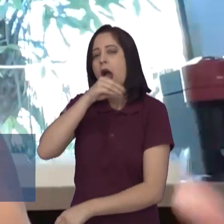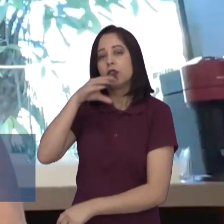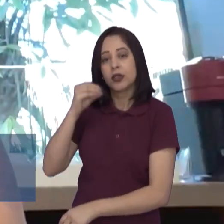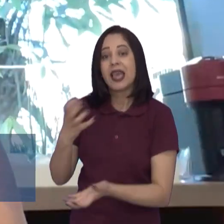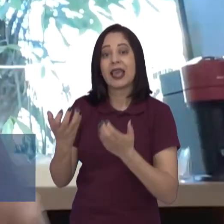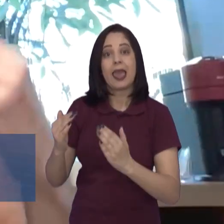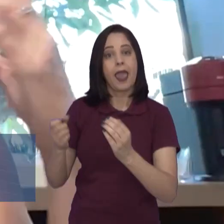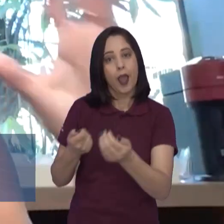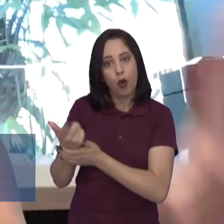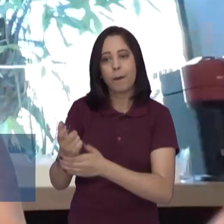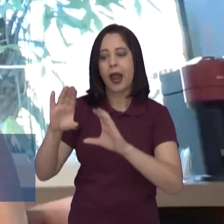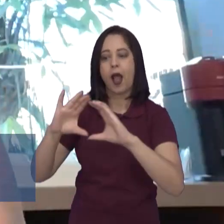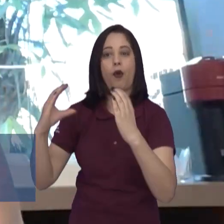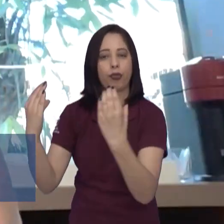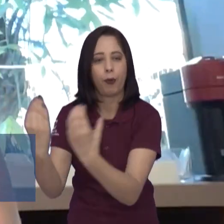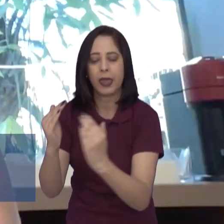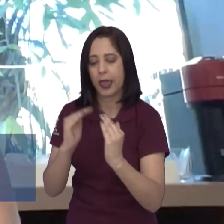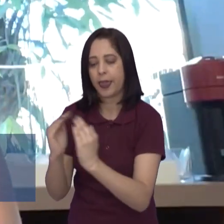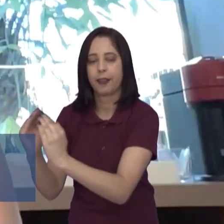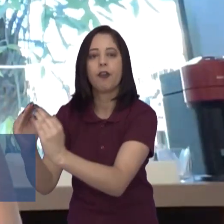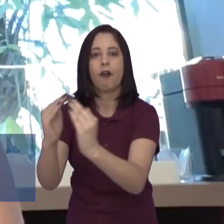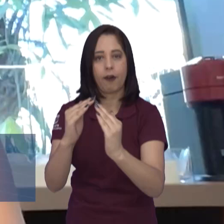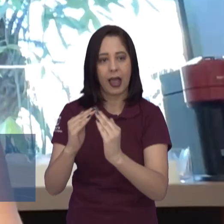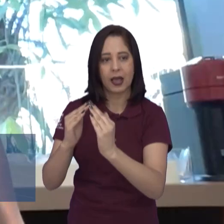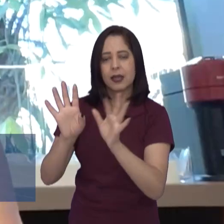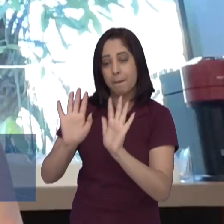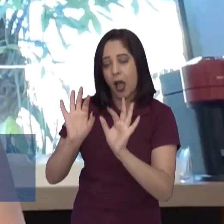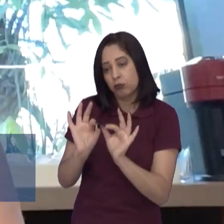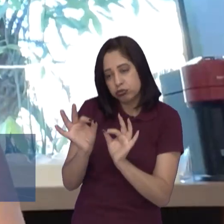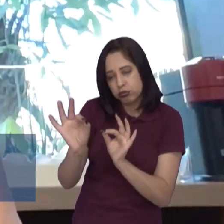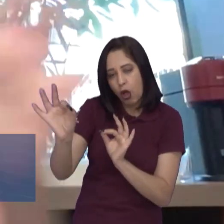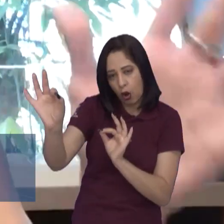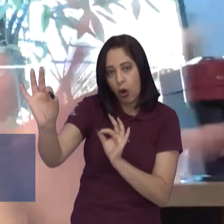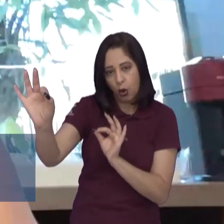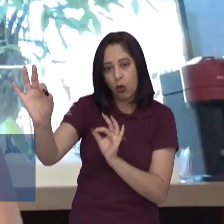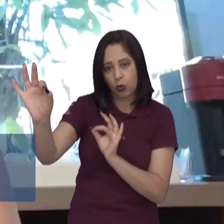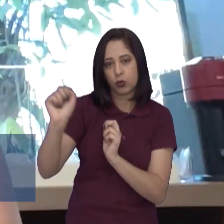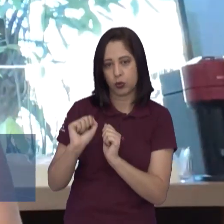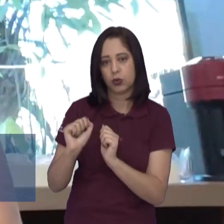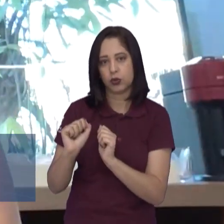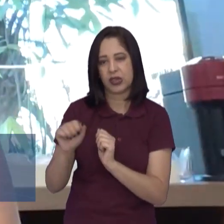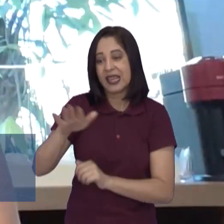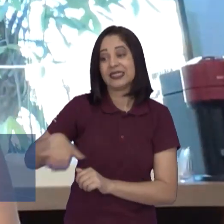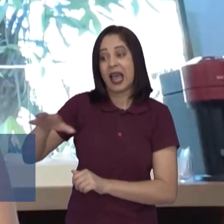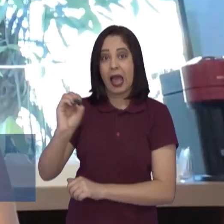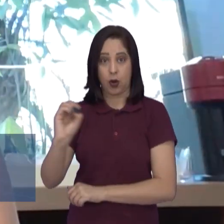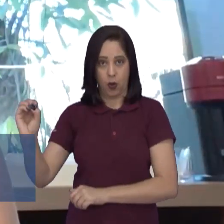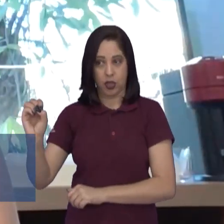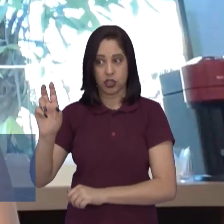estão buscando condomínios fechados em regiões um pouquinho mais afastadas aqui do centro, mas indo mais para a Zona Oeste, no